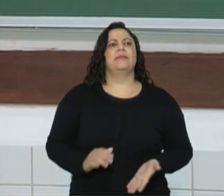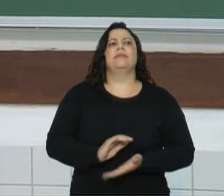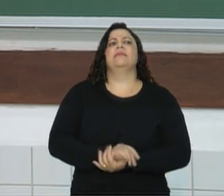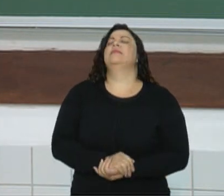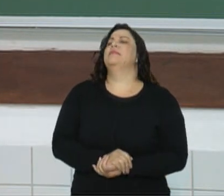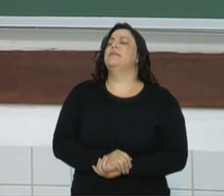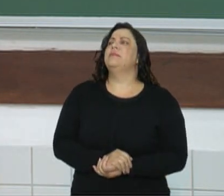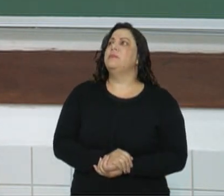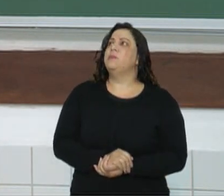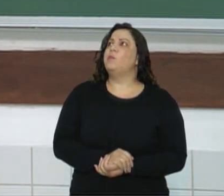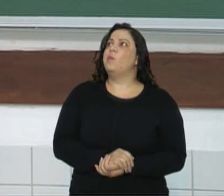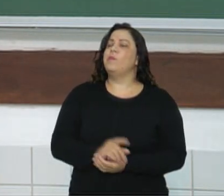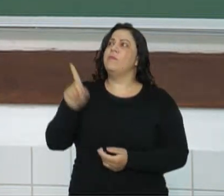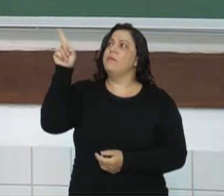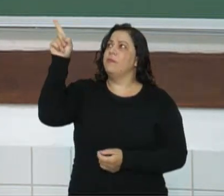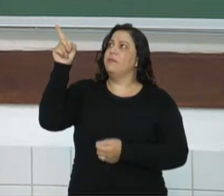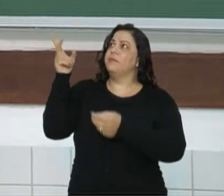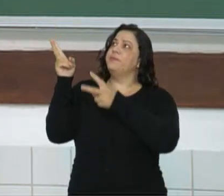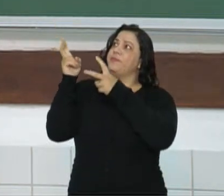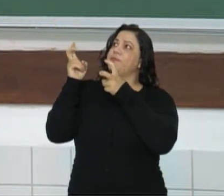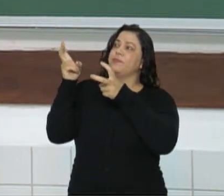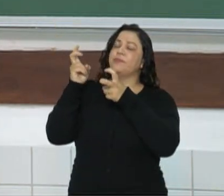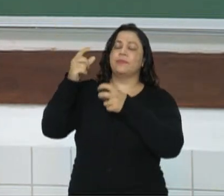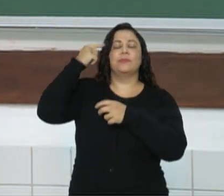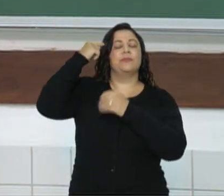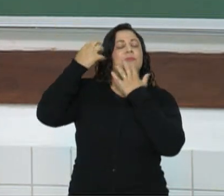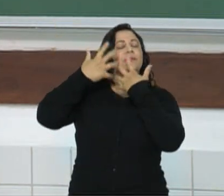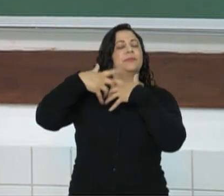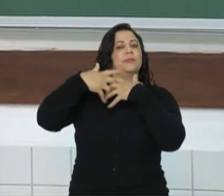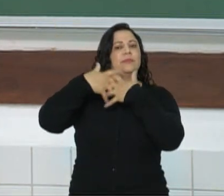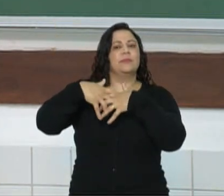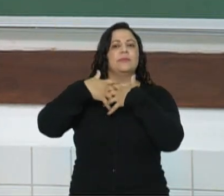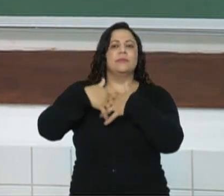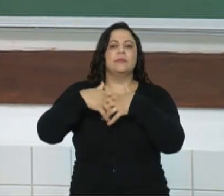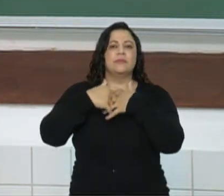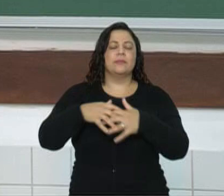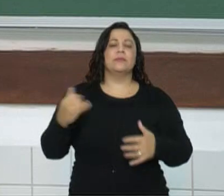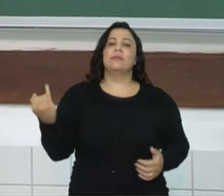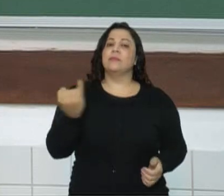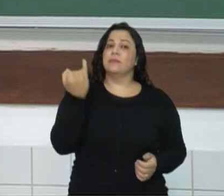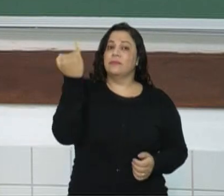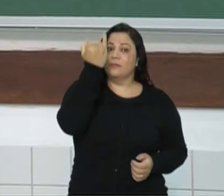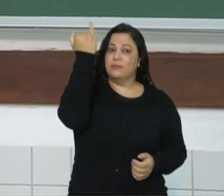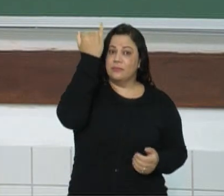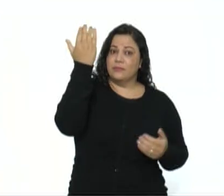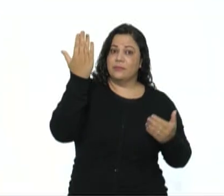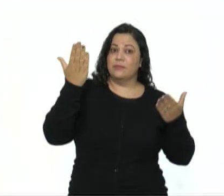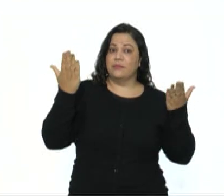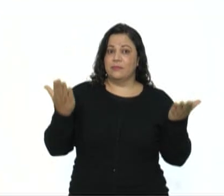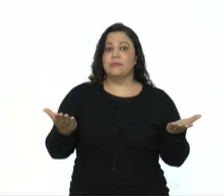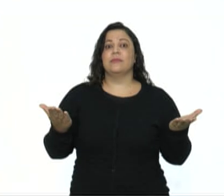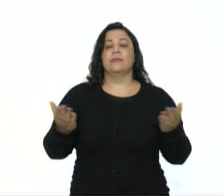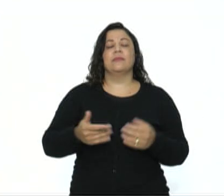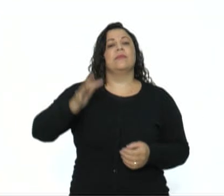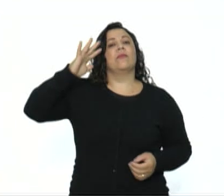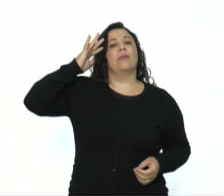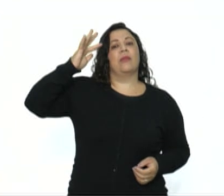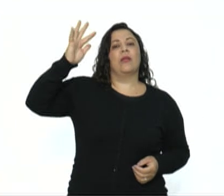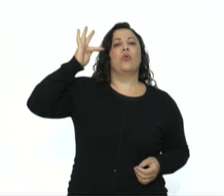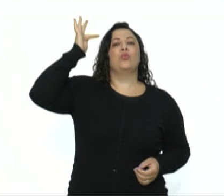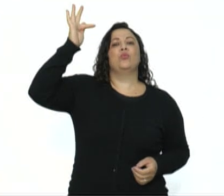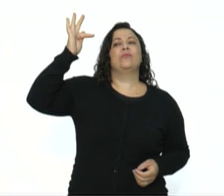Trago agora aqui mais uma reflexão importante, né, do filósofo